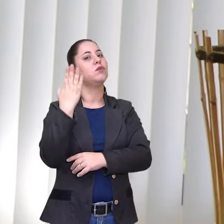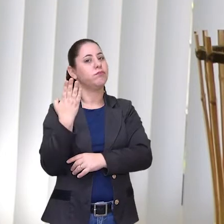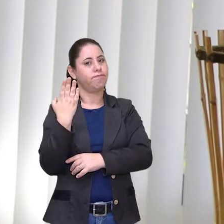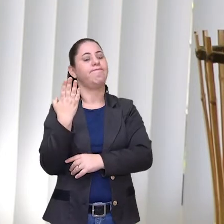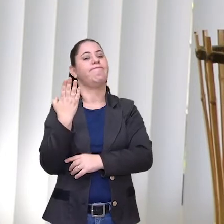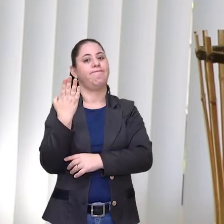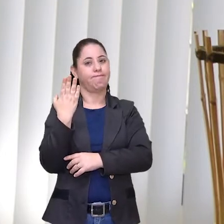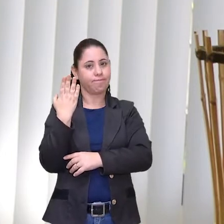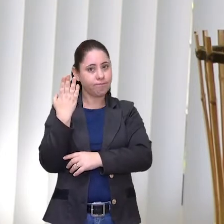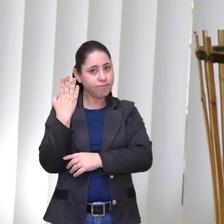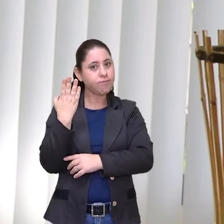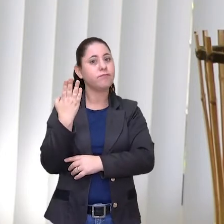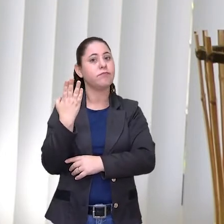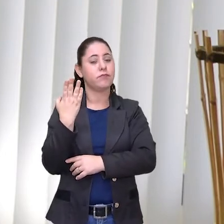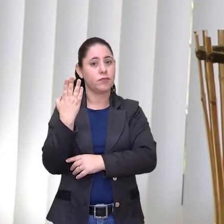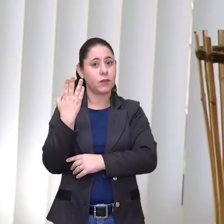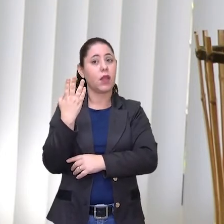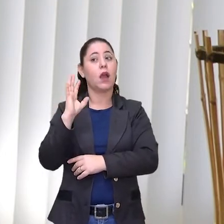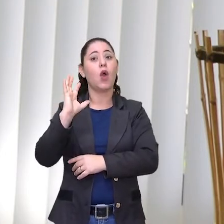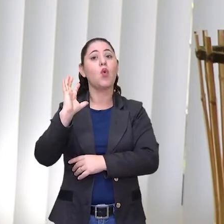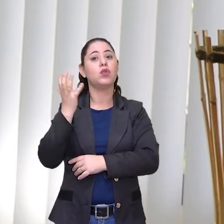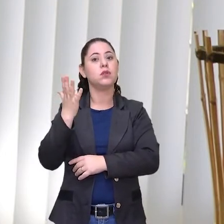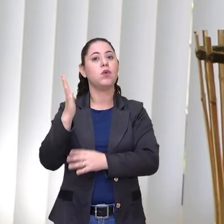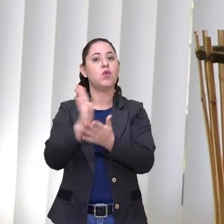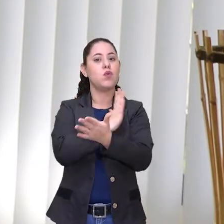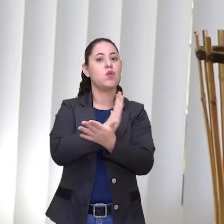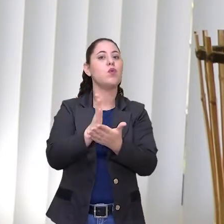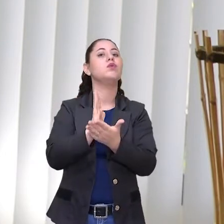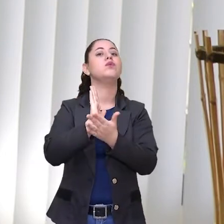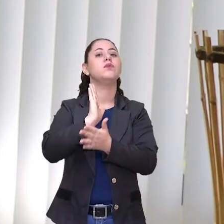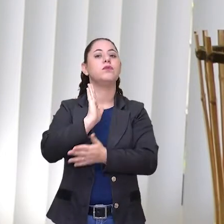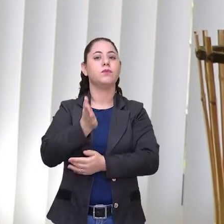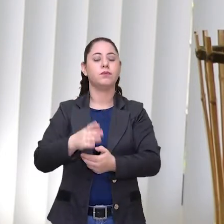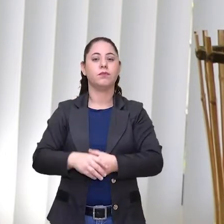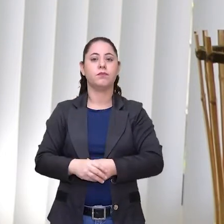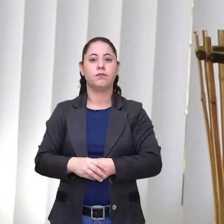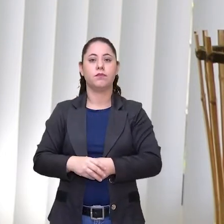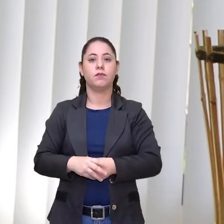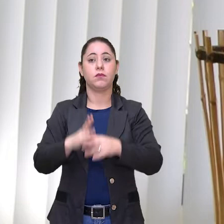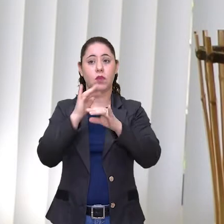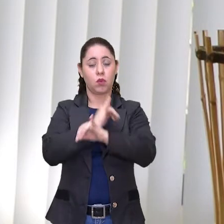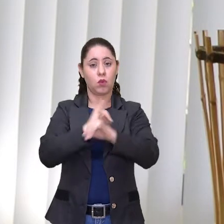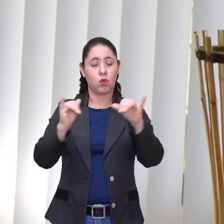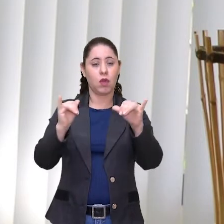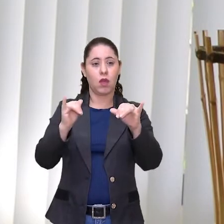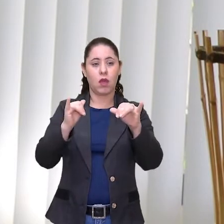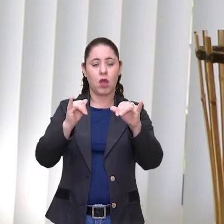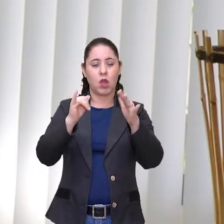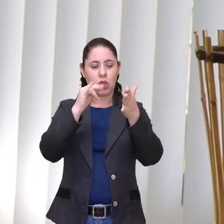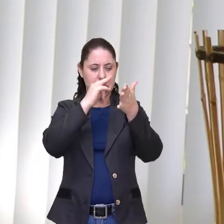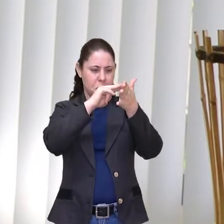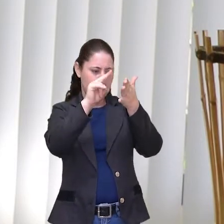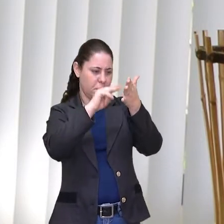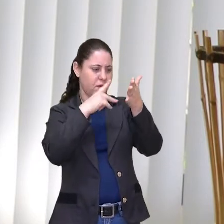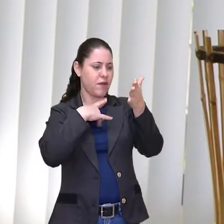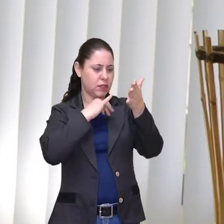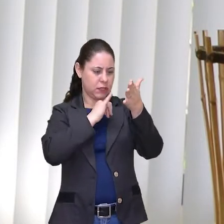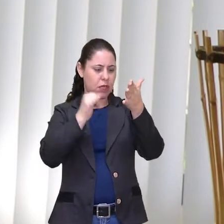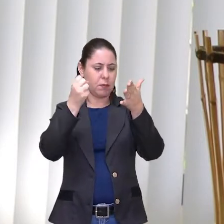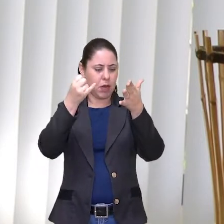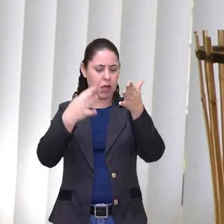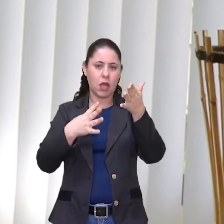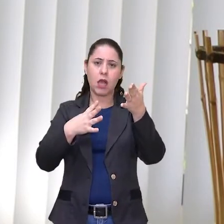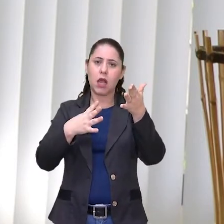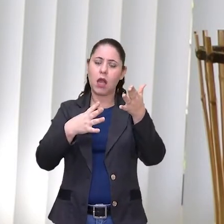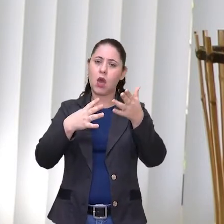como falsos, né? Isso é algo muito grave, já aconteceu algumas vezes, mencionando o nosso tribunal, mencionando a Receita